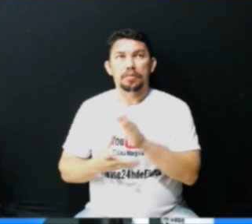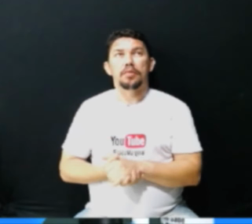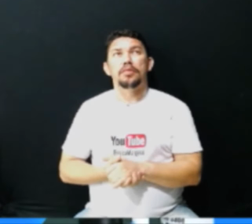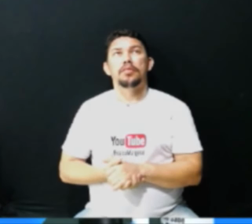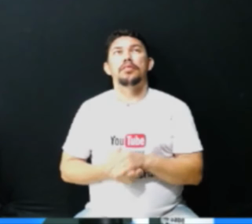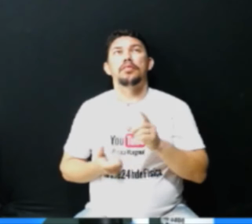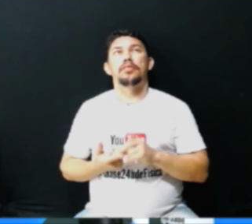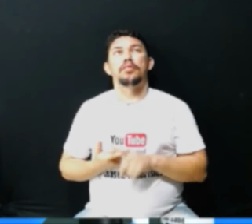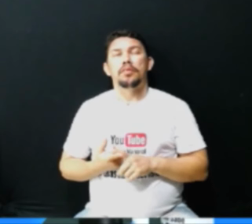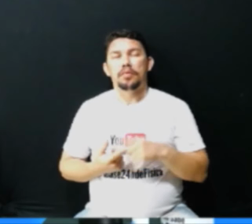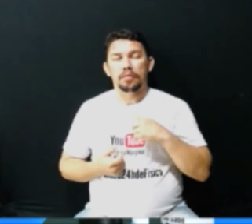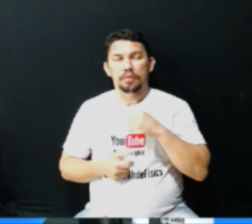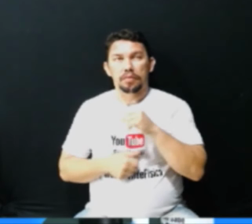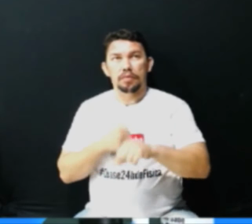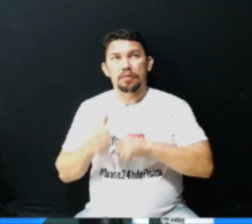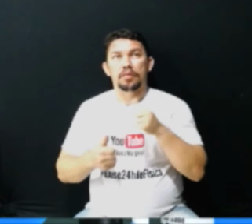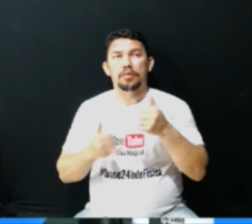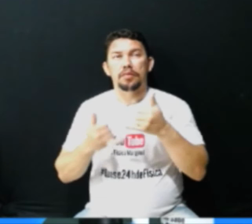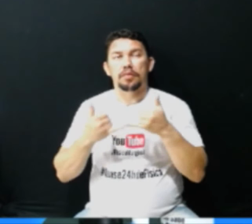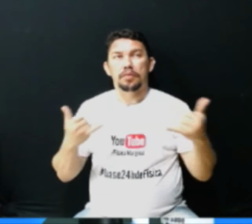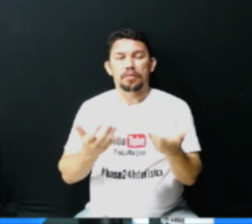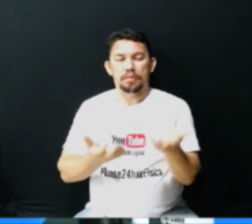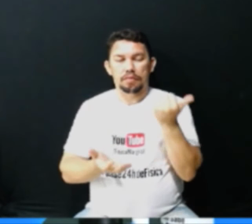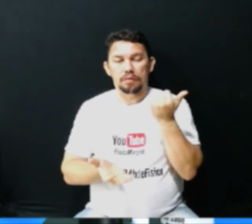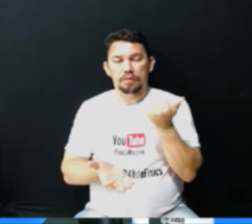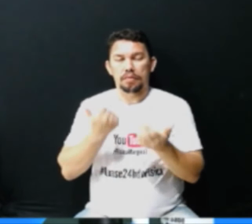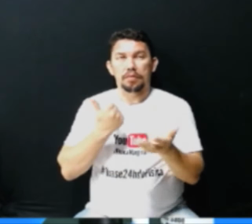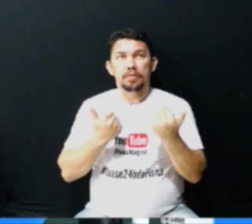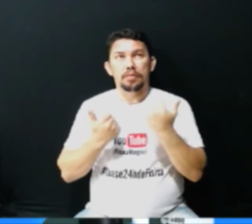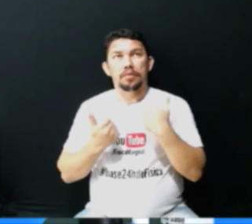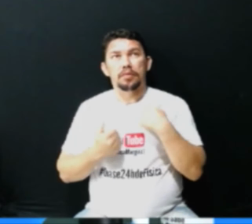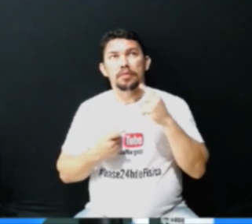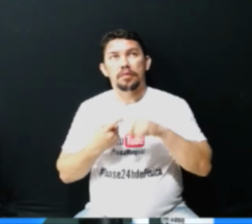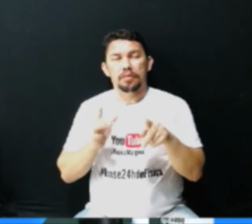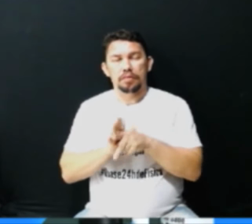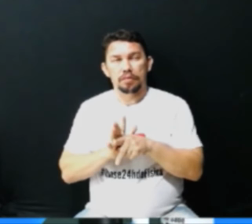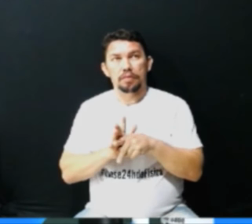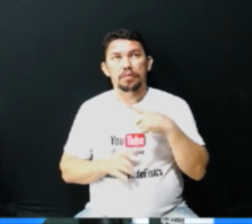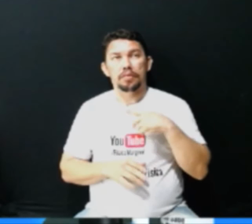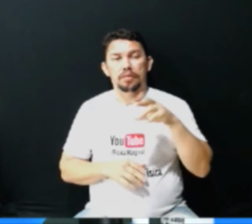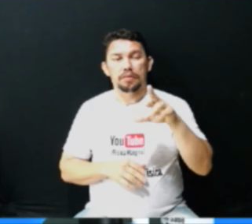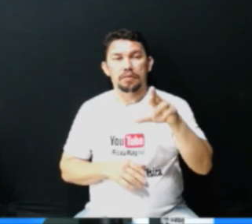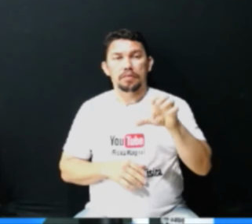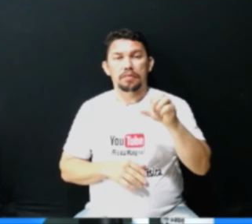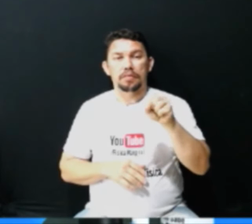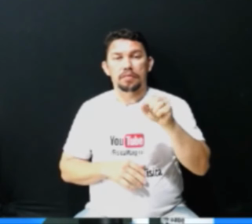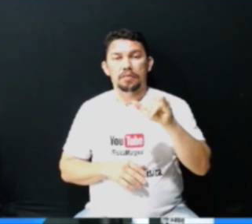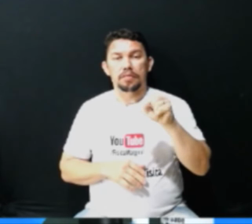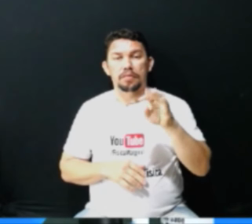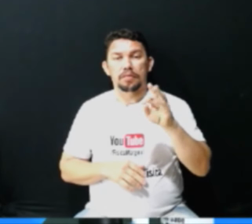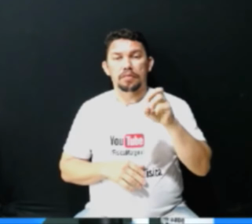pode alterar parâmetros, tá? Dá para mudar a resistência da lâmpada aqui também, é possível, tá? A resistência aqui é 10 ohms, por exemplo, eu posso aumentar